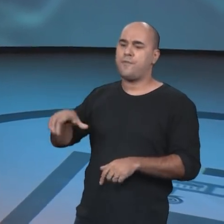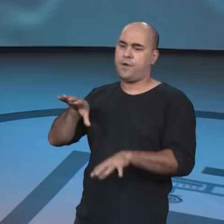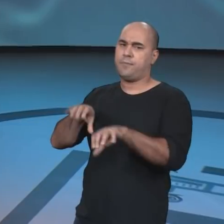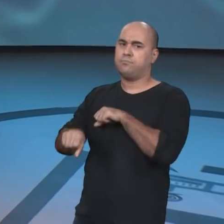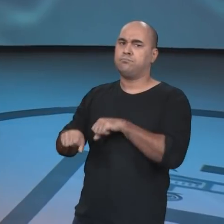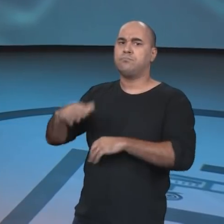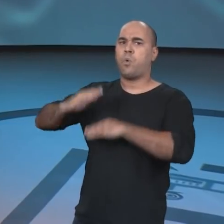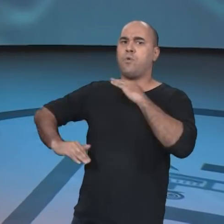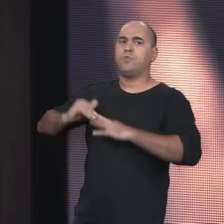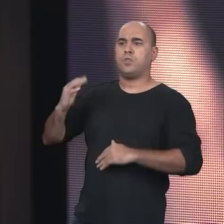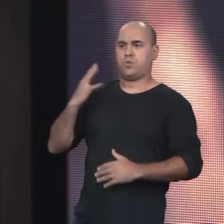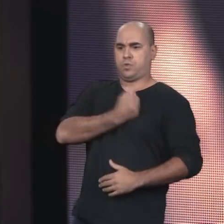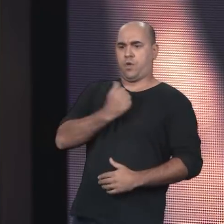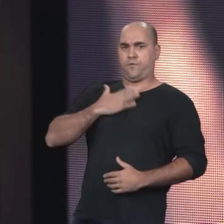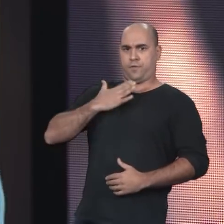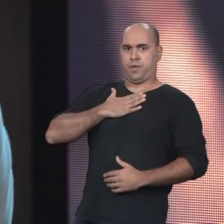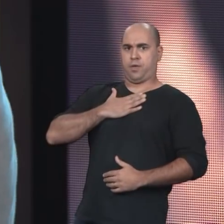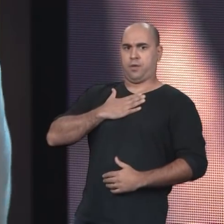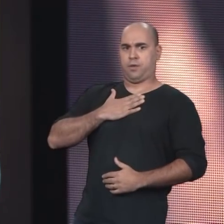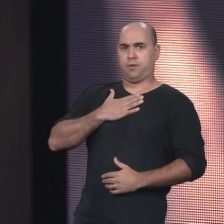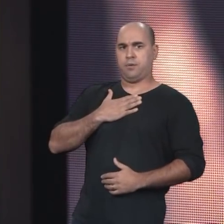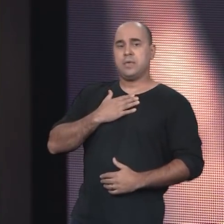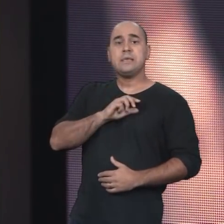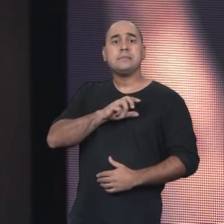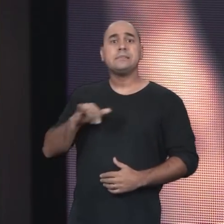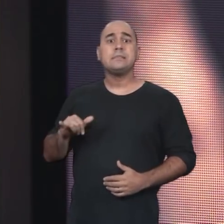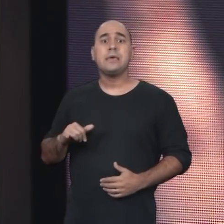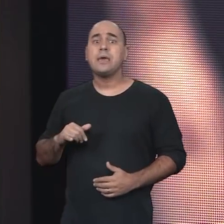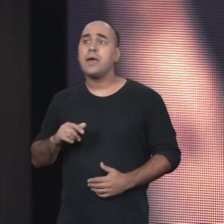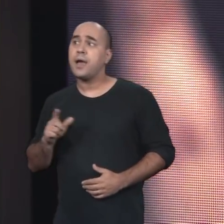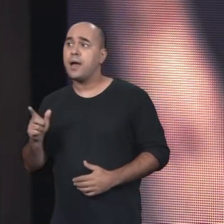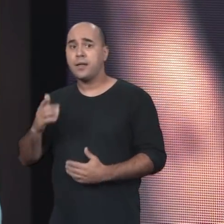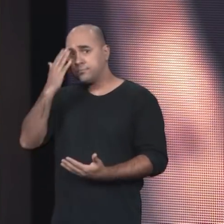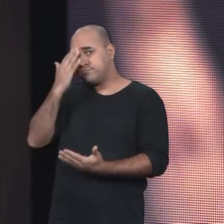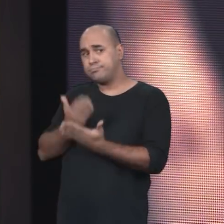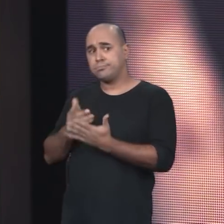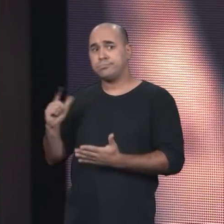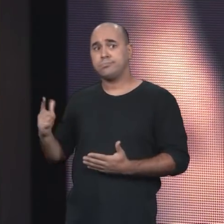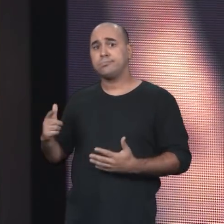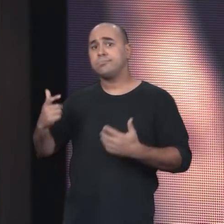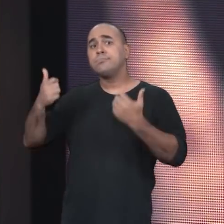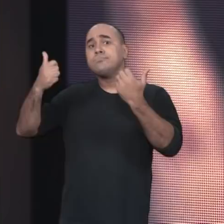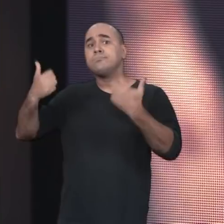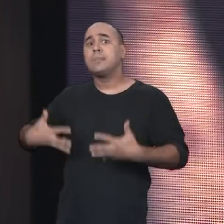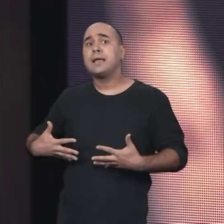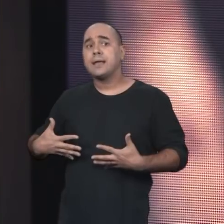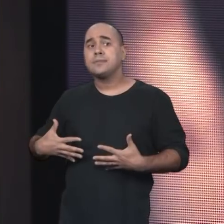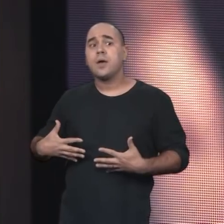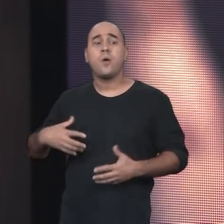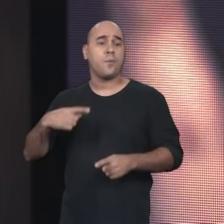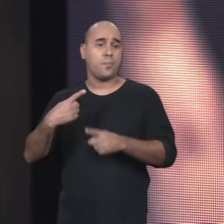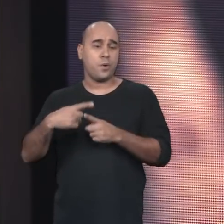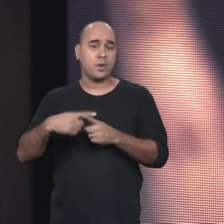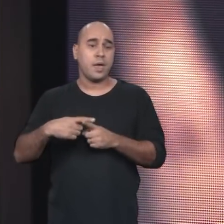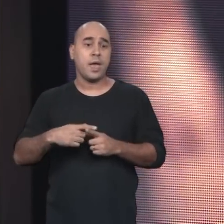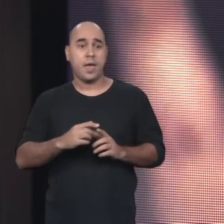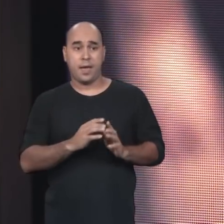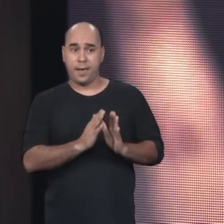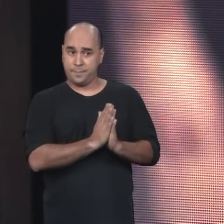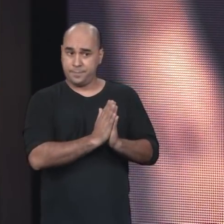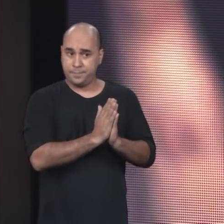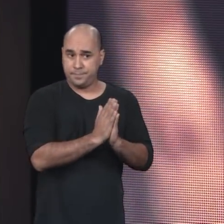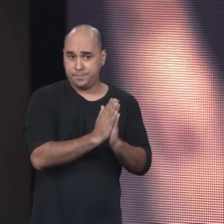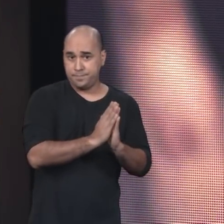da crise, quando você não tem as explicações, as evidências prévias o ajudam. Aí você demonstrou uma atitude de fé